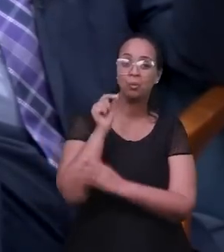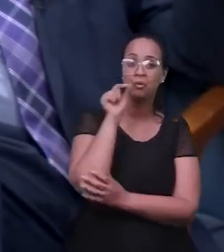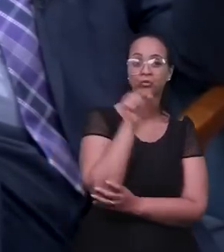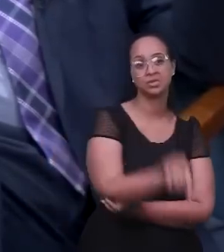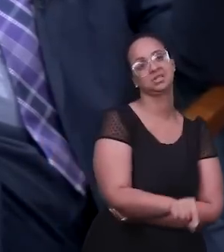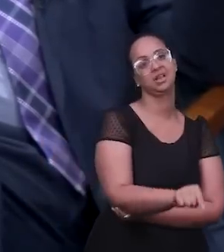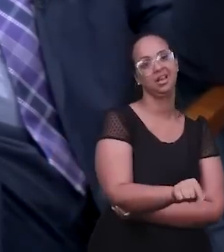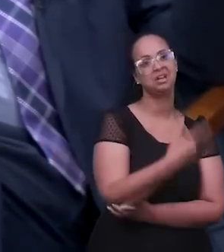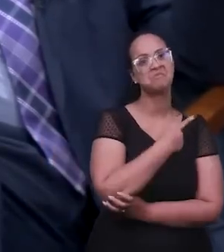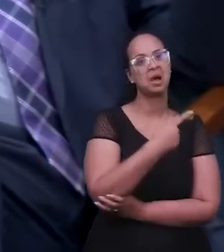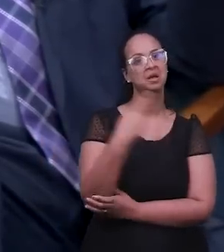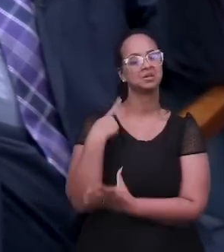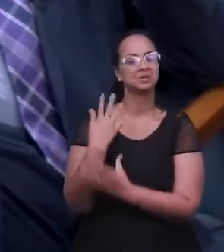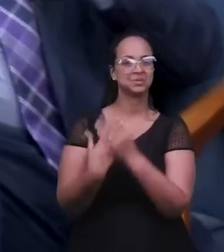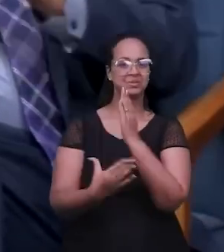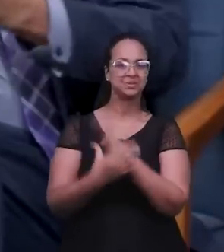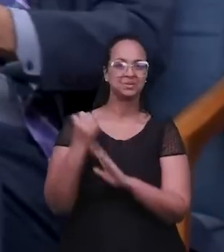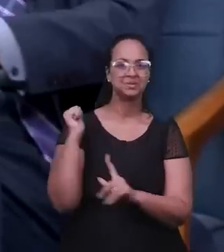corpo.